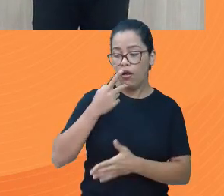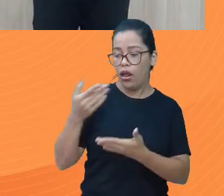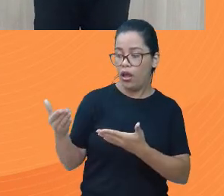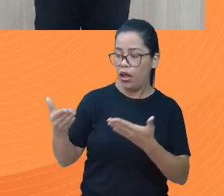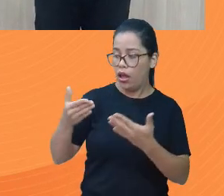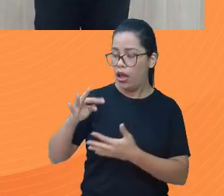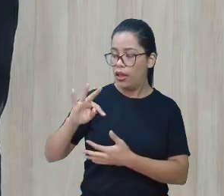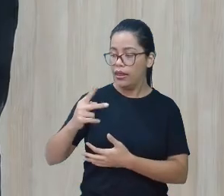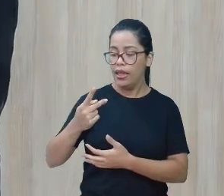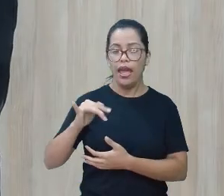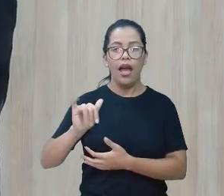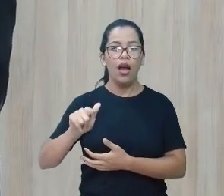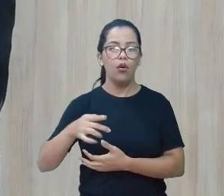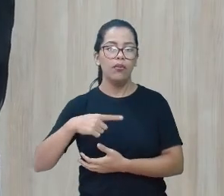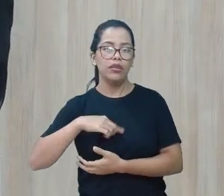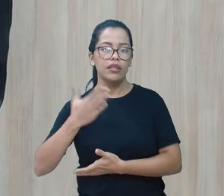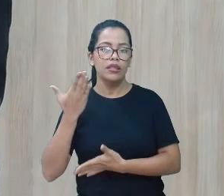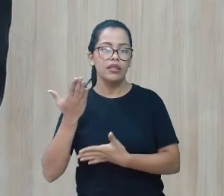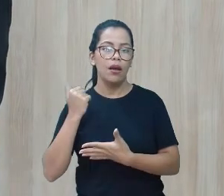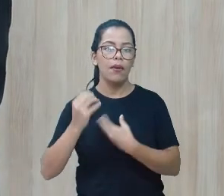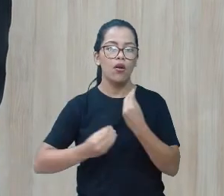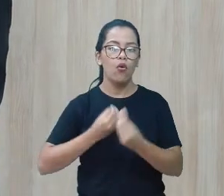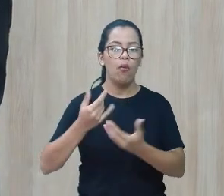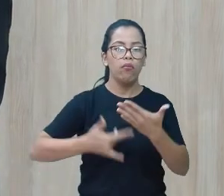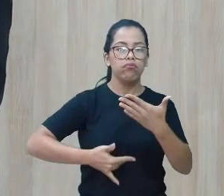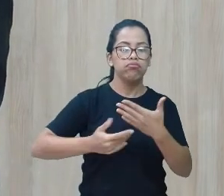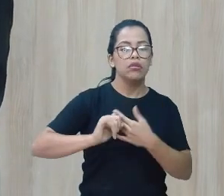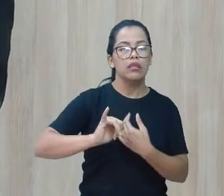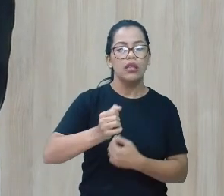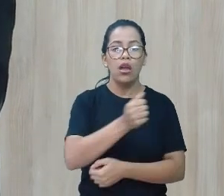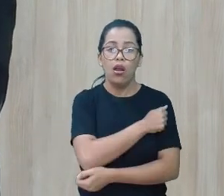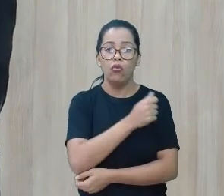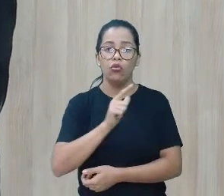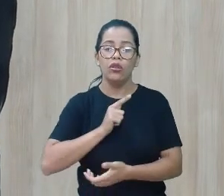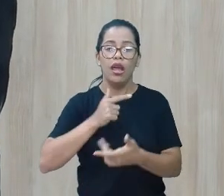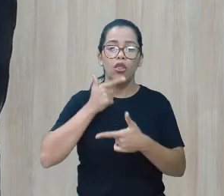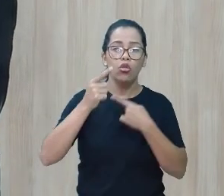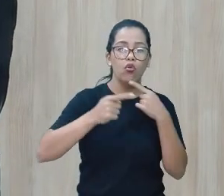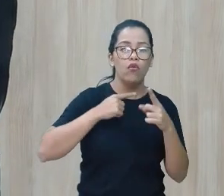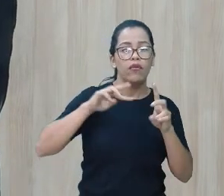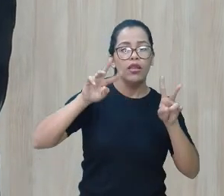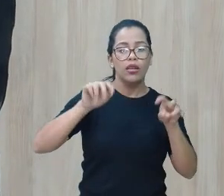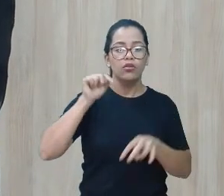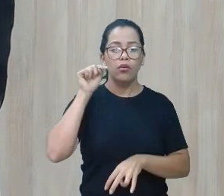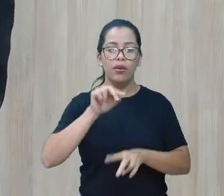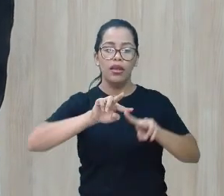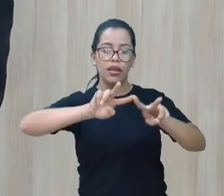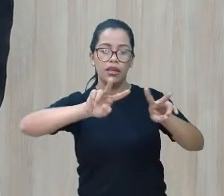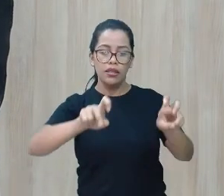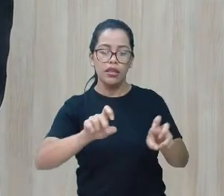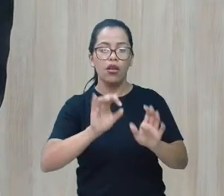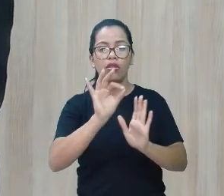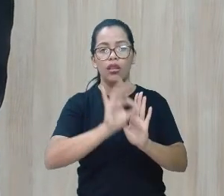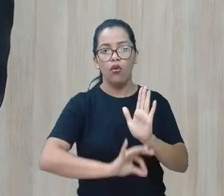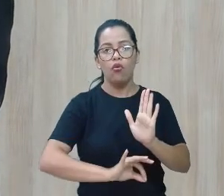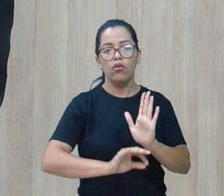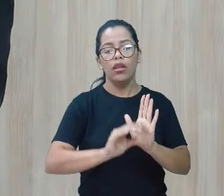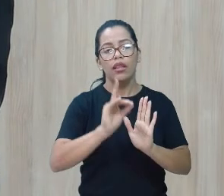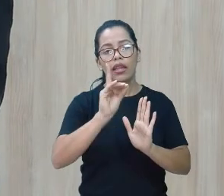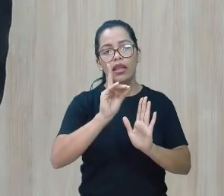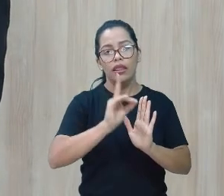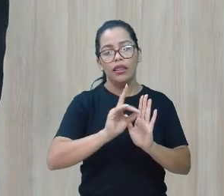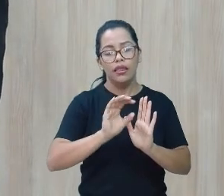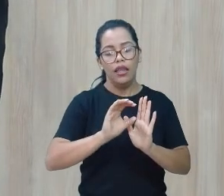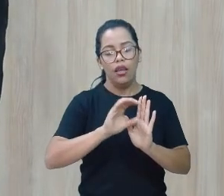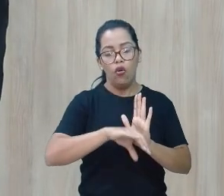para saber como é que está a movimentação e se eles têm alguma dúvida em relação a essas questões de definição dos